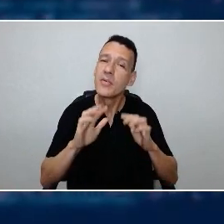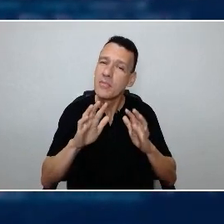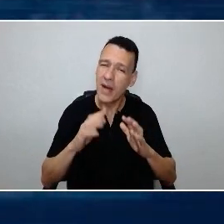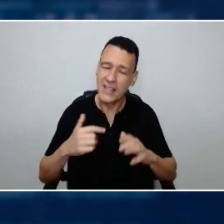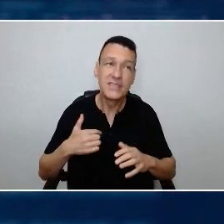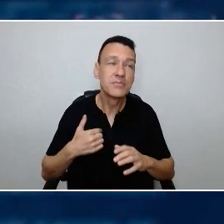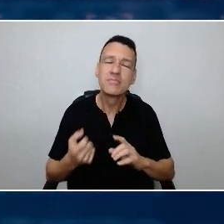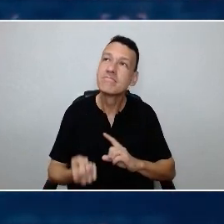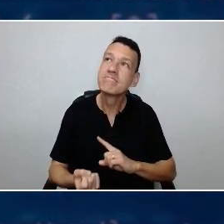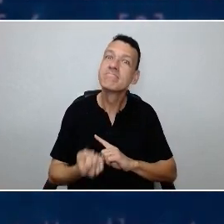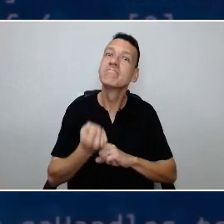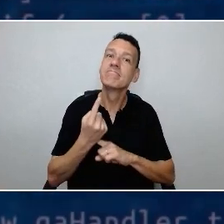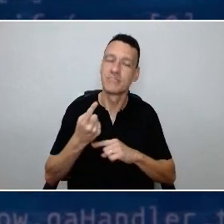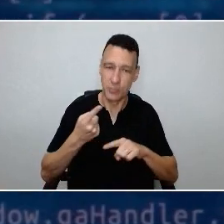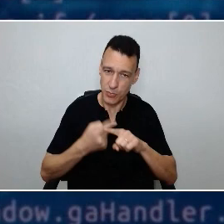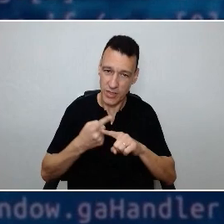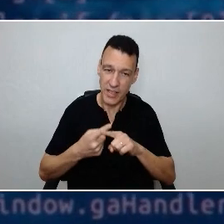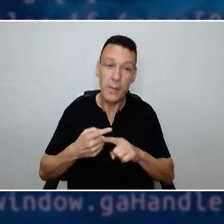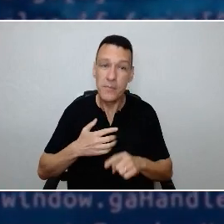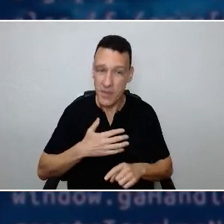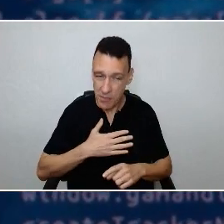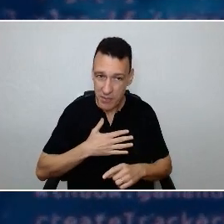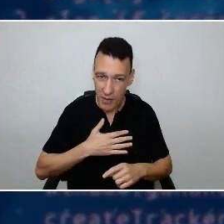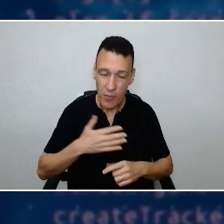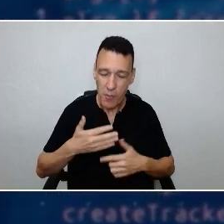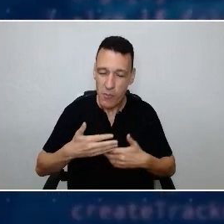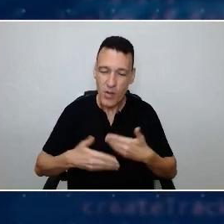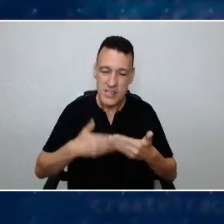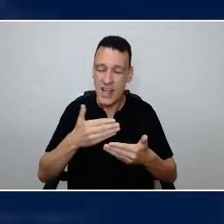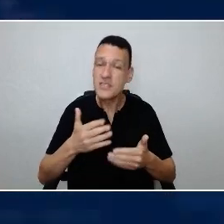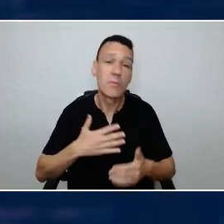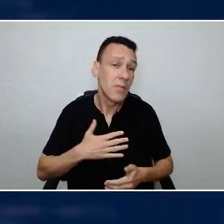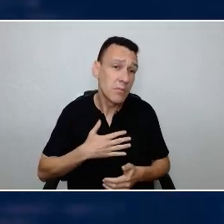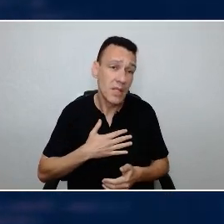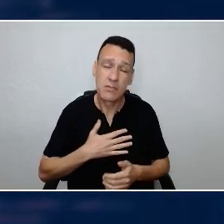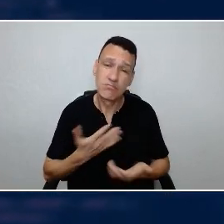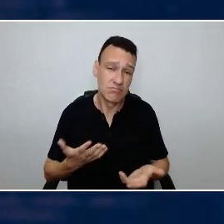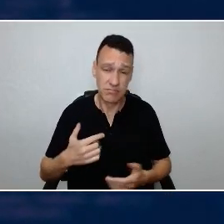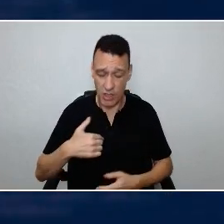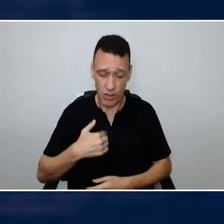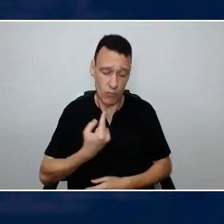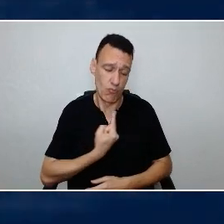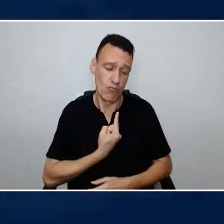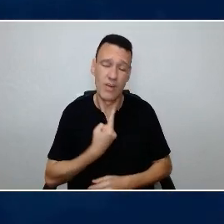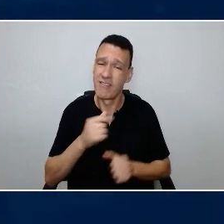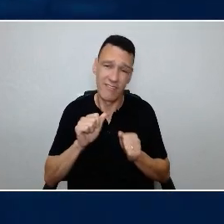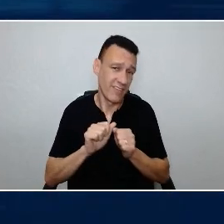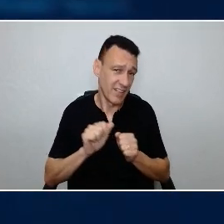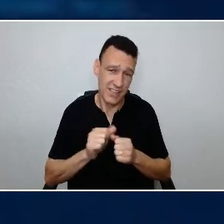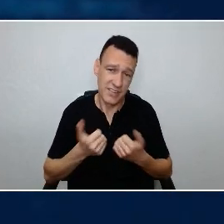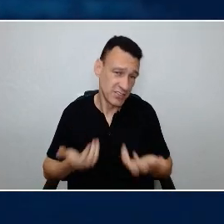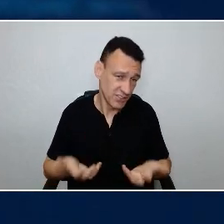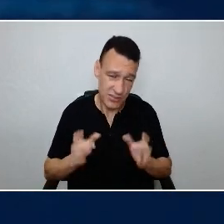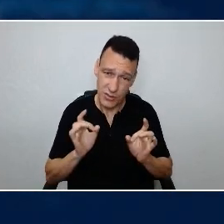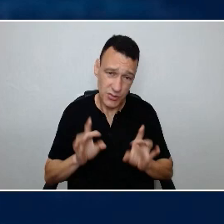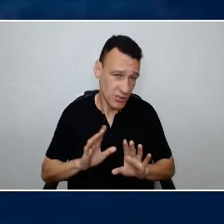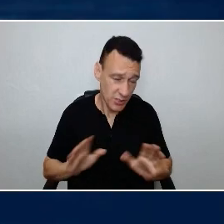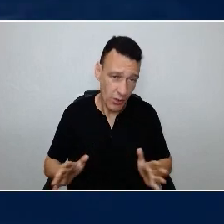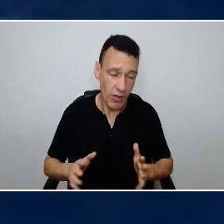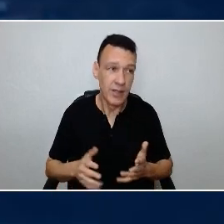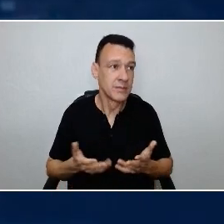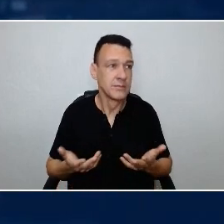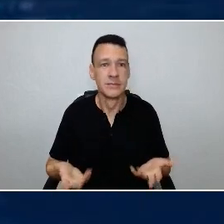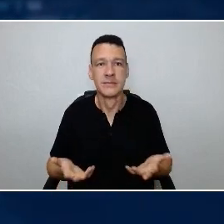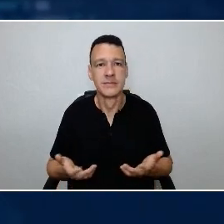via meu o meu processo que eu estava passando como uma coisa muito individual uma coisa que para mim não era até